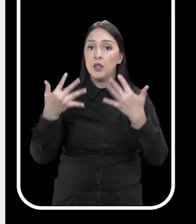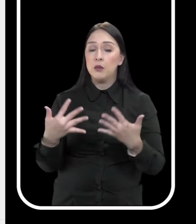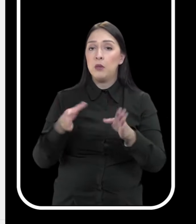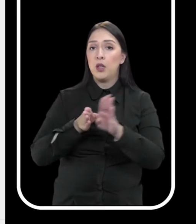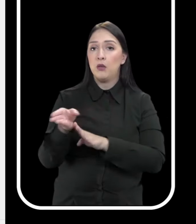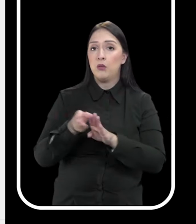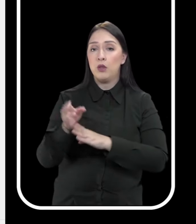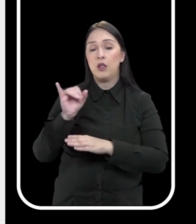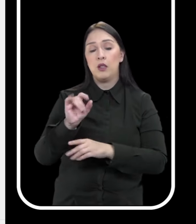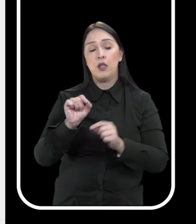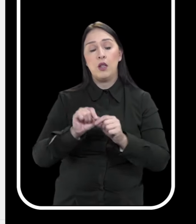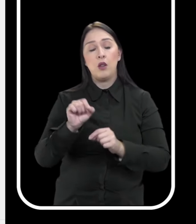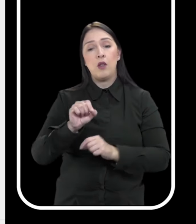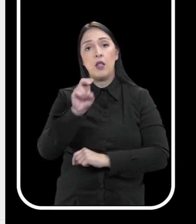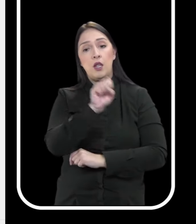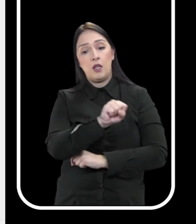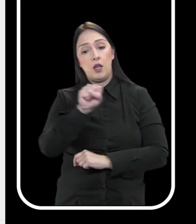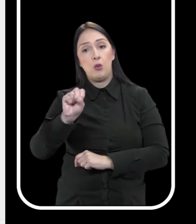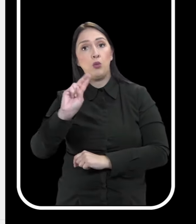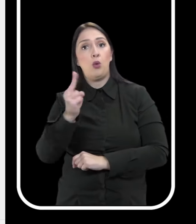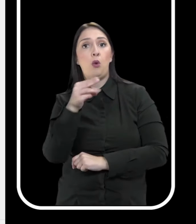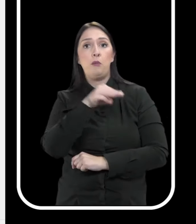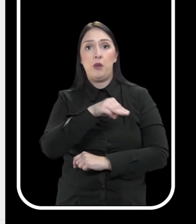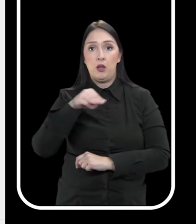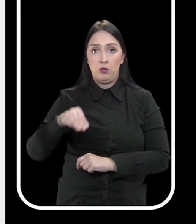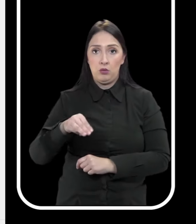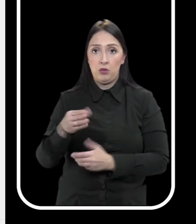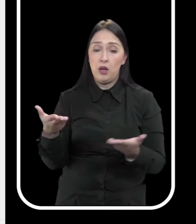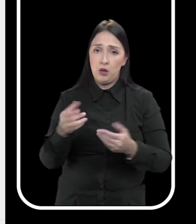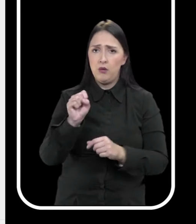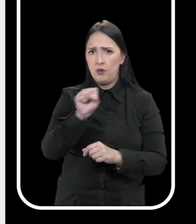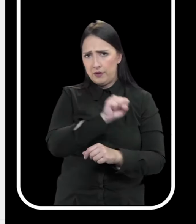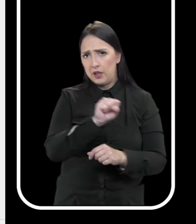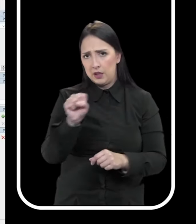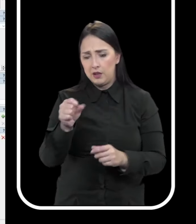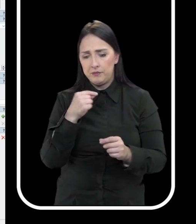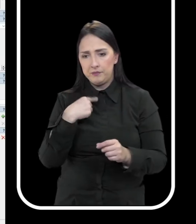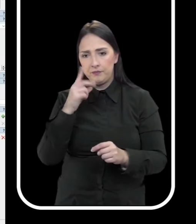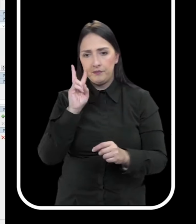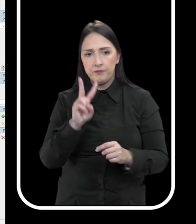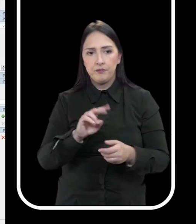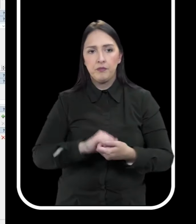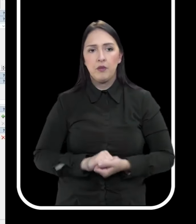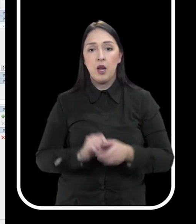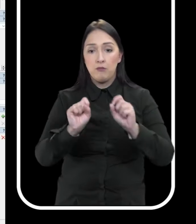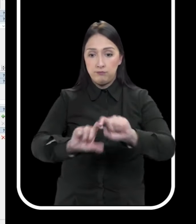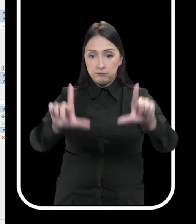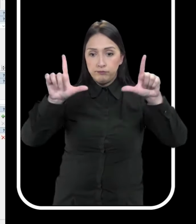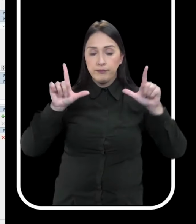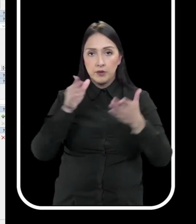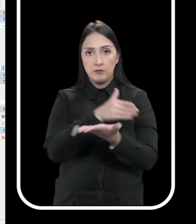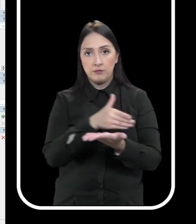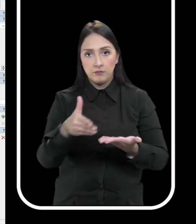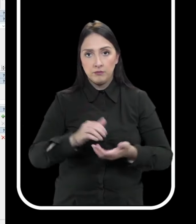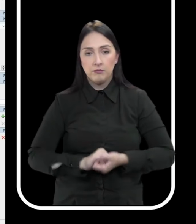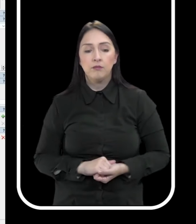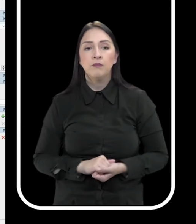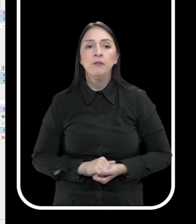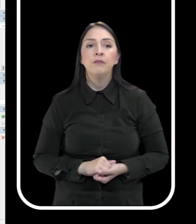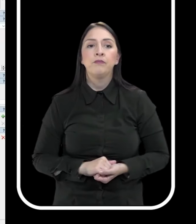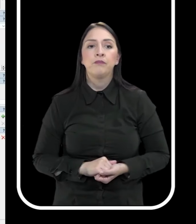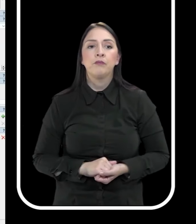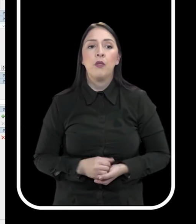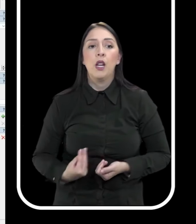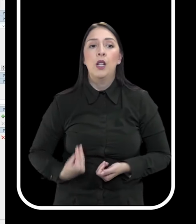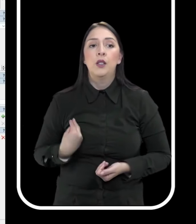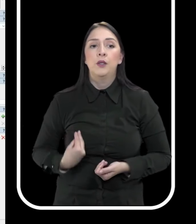que diz lá na orientação, se é para fazer em segundos ou é para fazer em minutos. Vamos colocar aqui em segundos. Aí ele vai abrir uma tela inicial, e